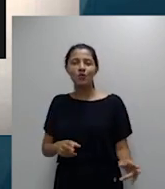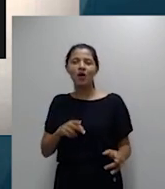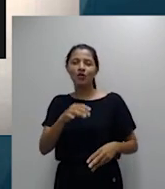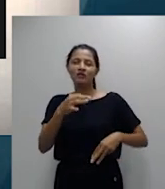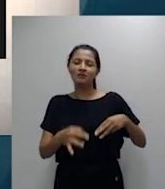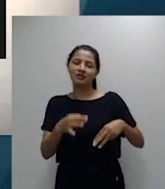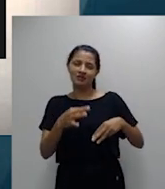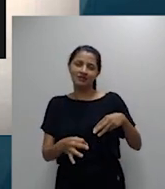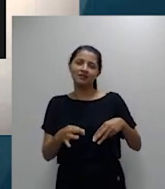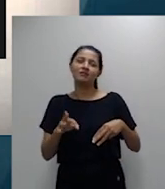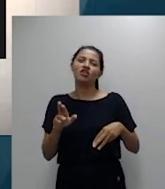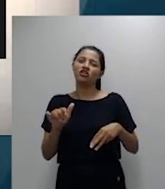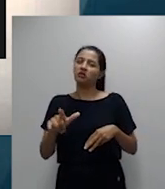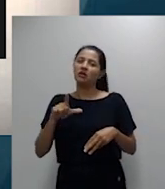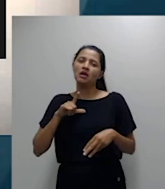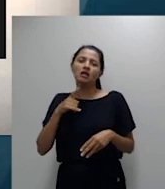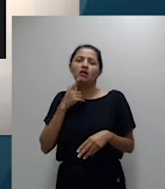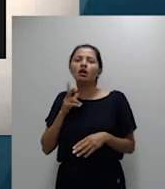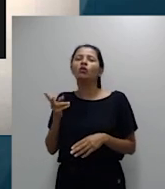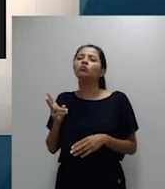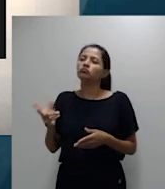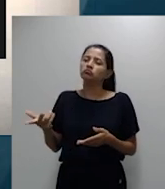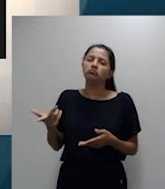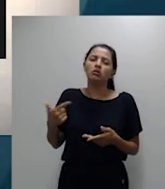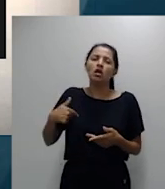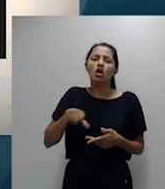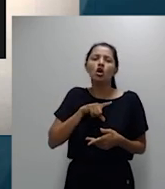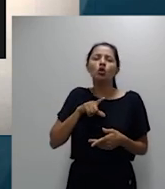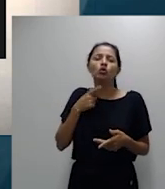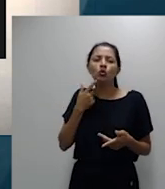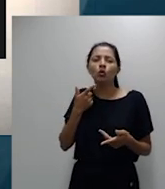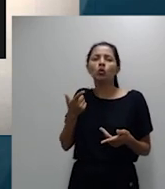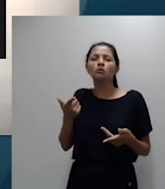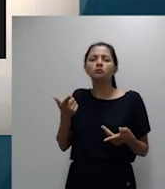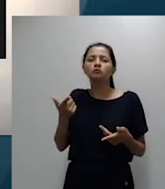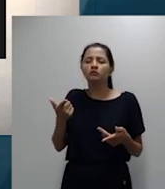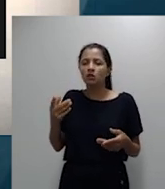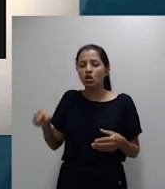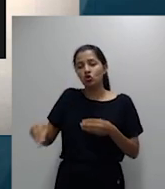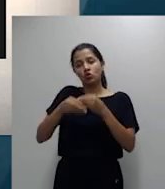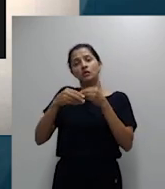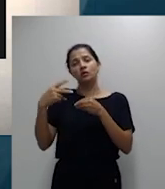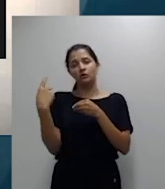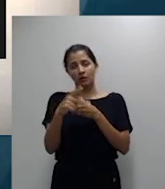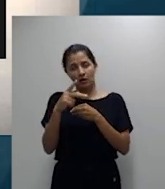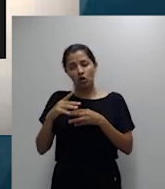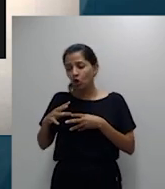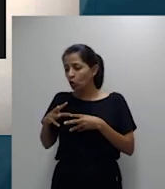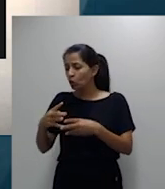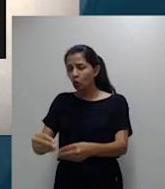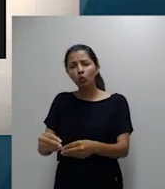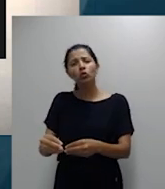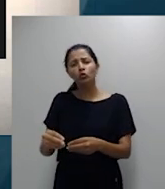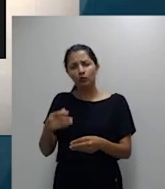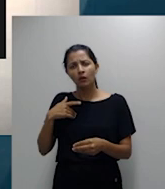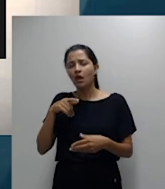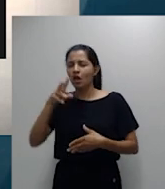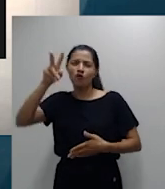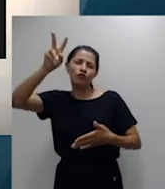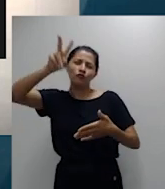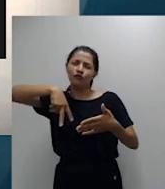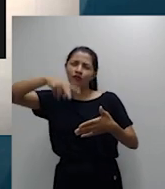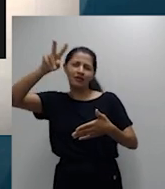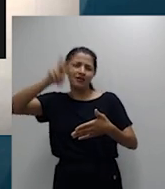Então estou endossando o voto da eminente relatora na sua íntegra e aqui um